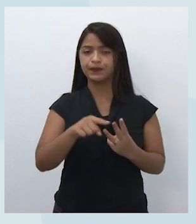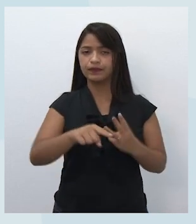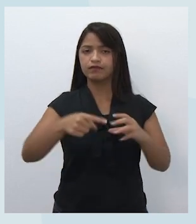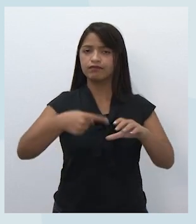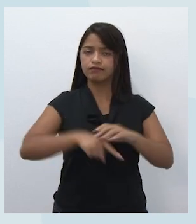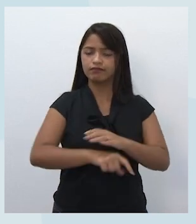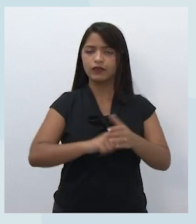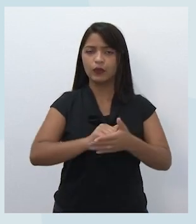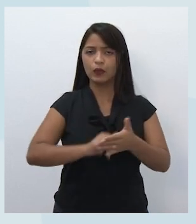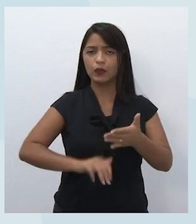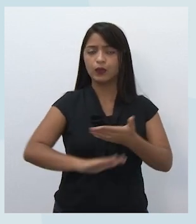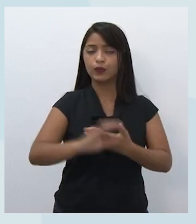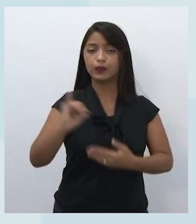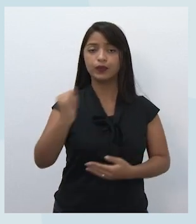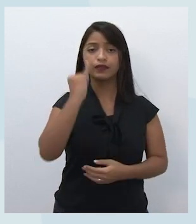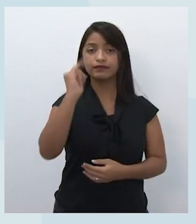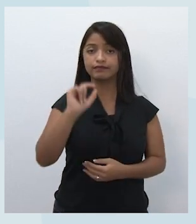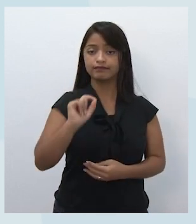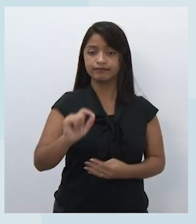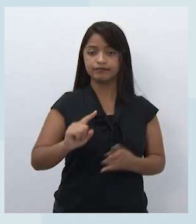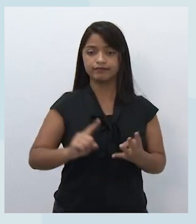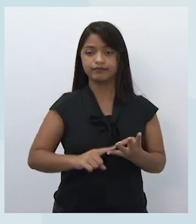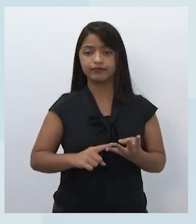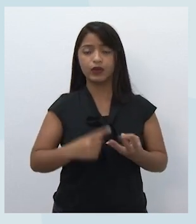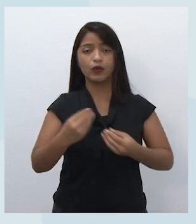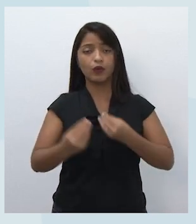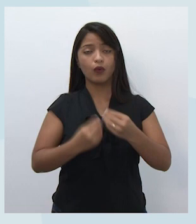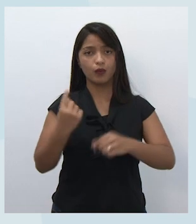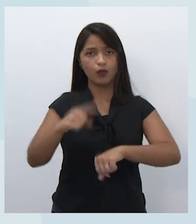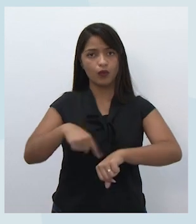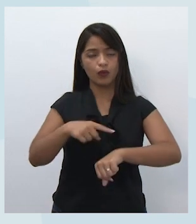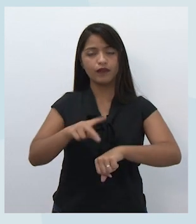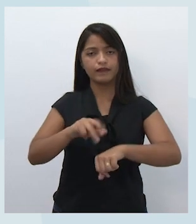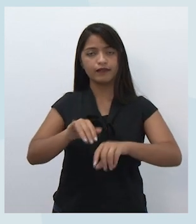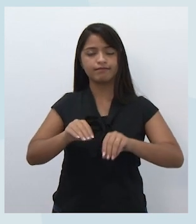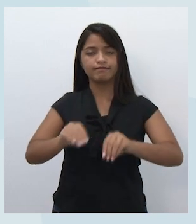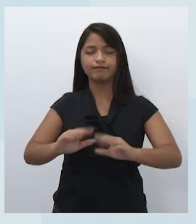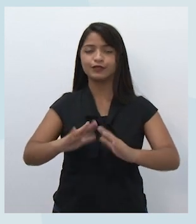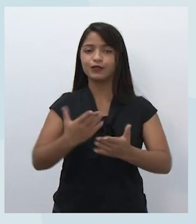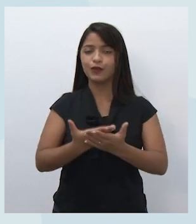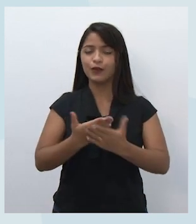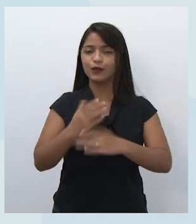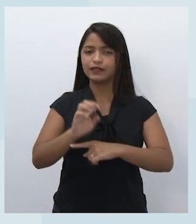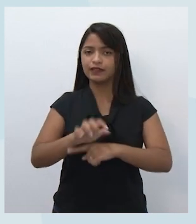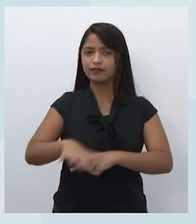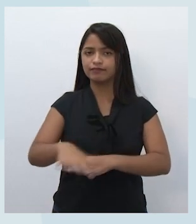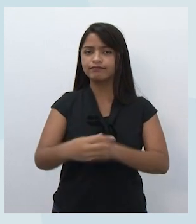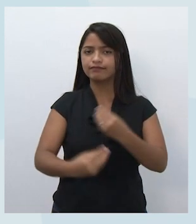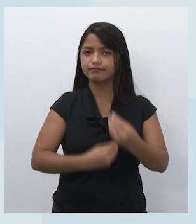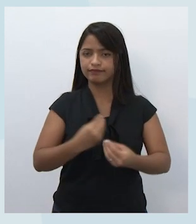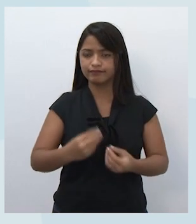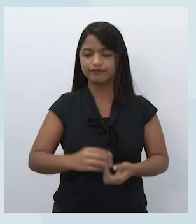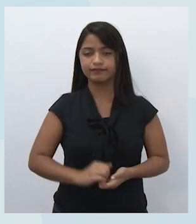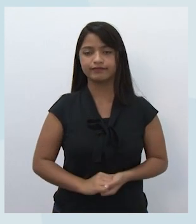os itinerários serão implementados nas escolas estaduais? Próximo slide, por favor.